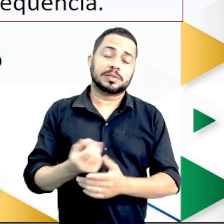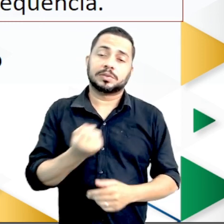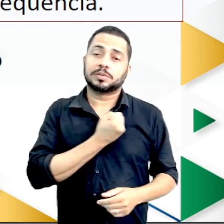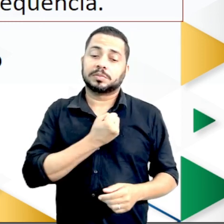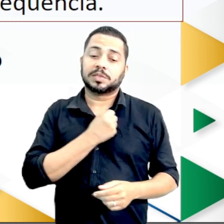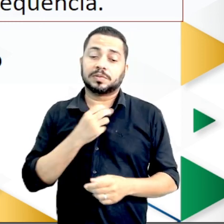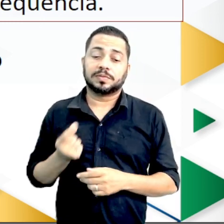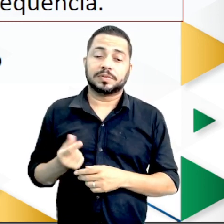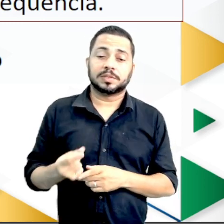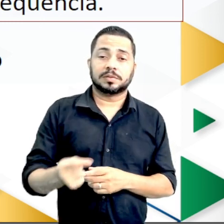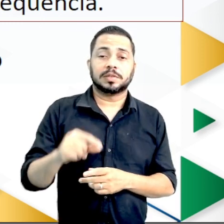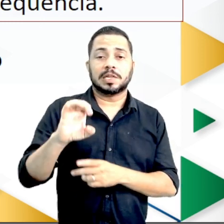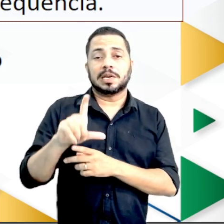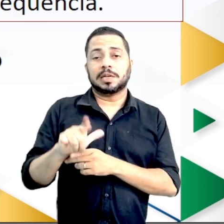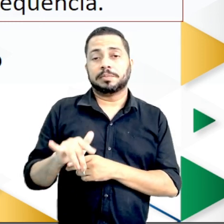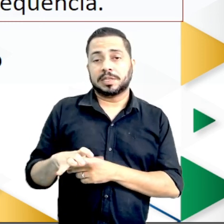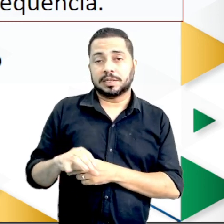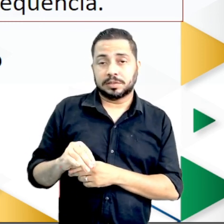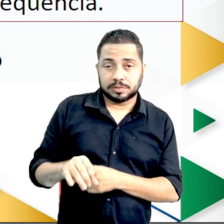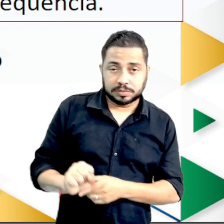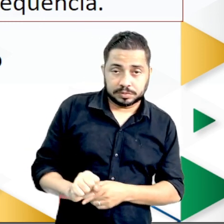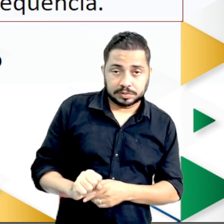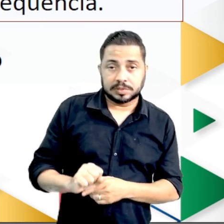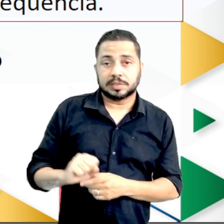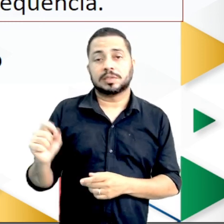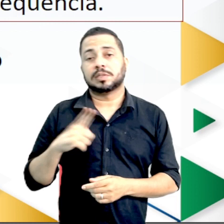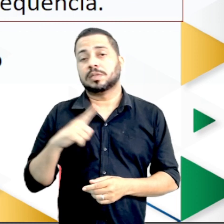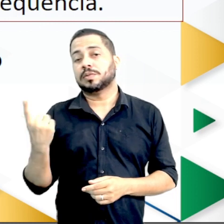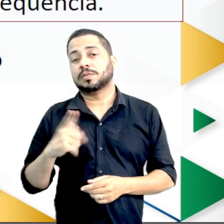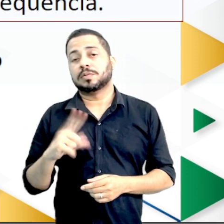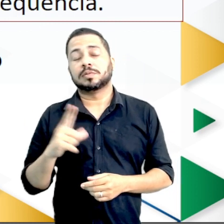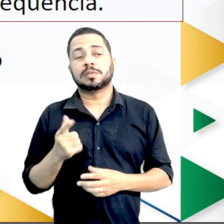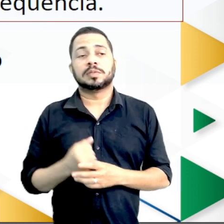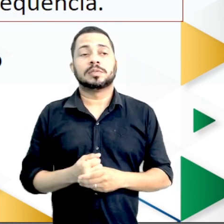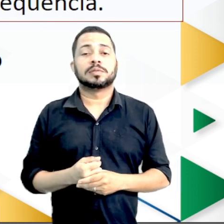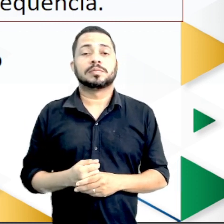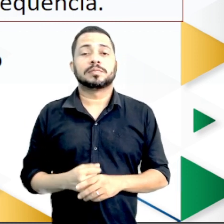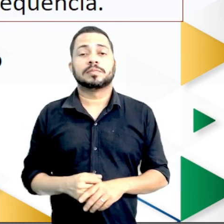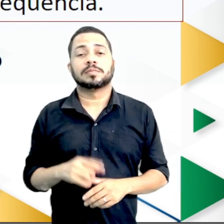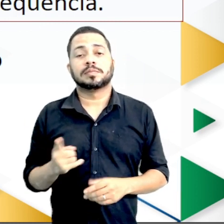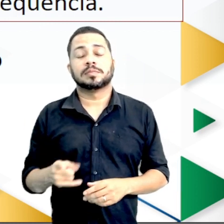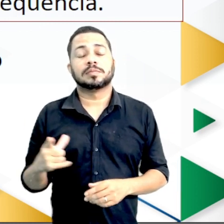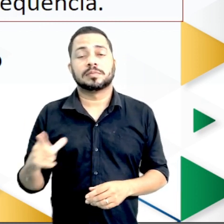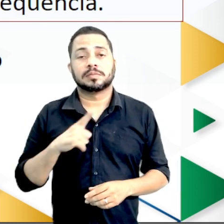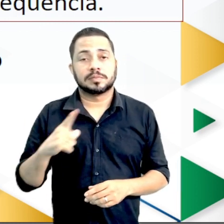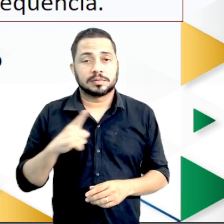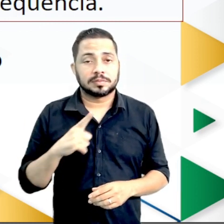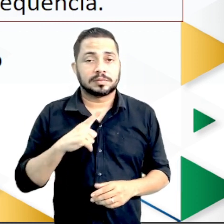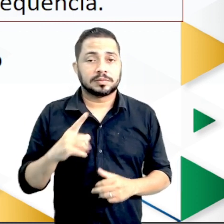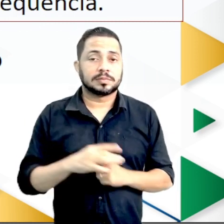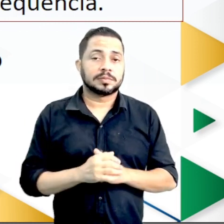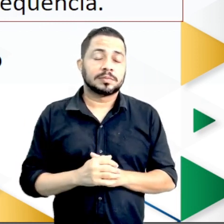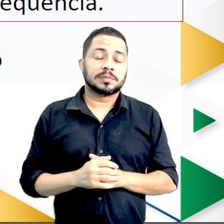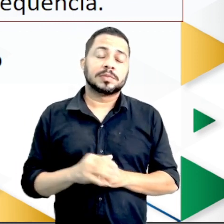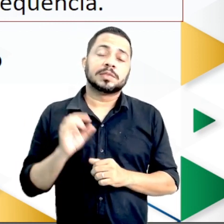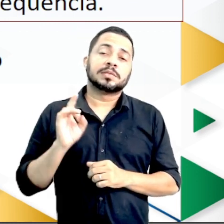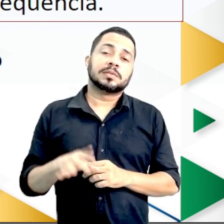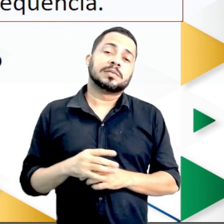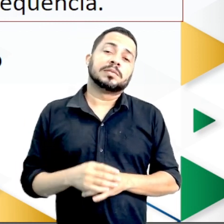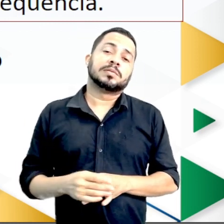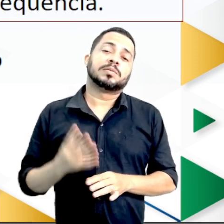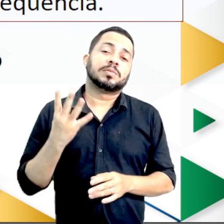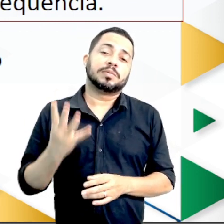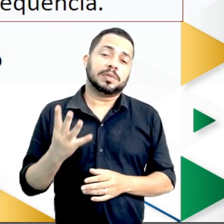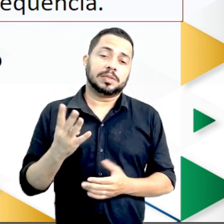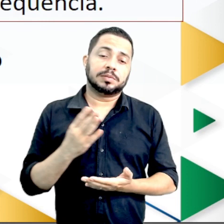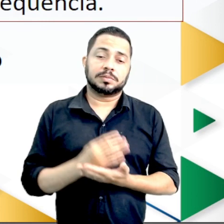finito de elementos, quando ela não tem as reticências, tá? Nesse caso aí eu tenho apenas 4